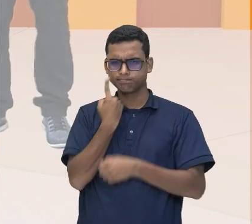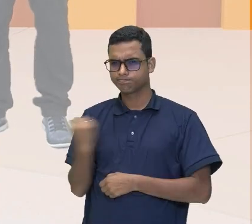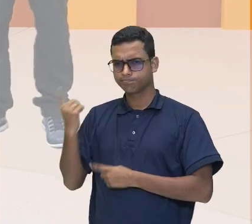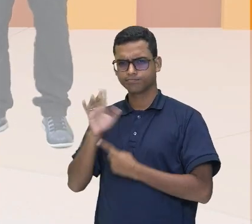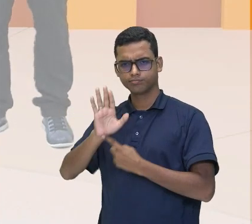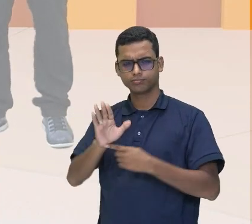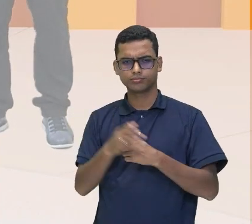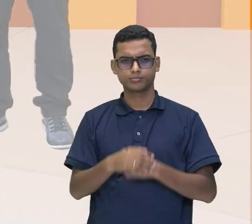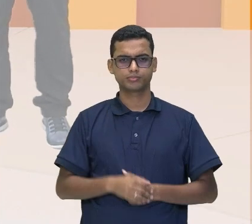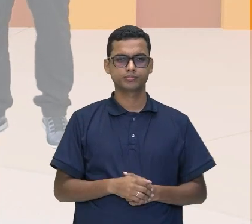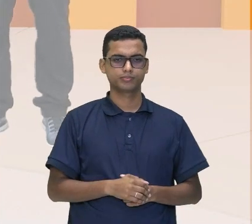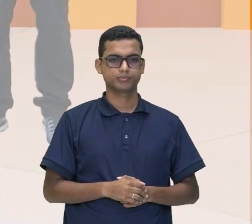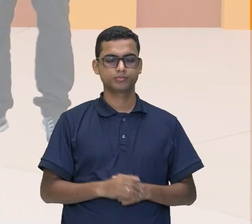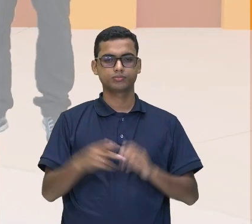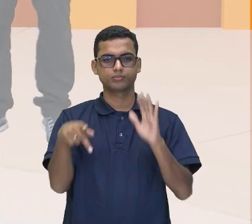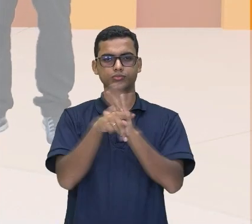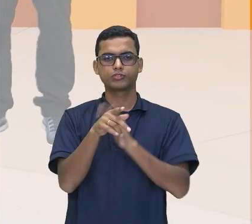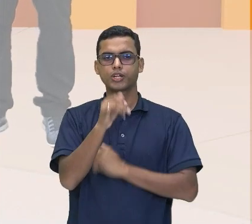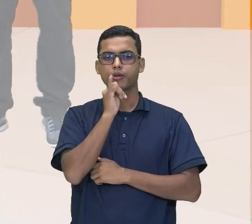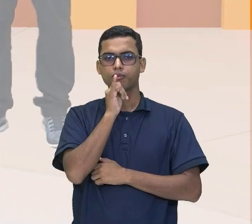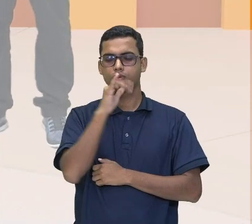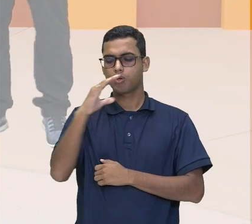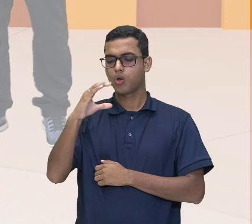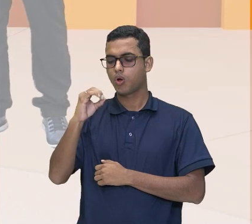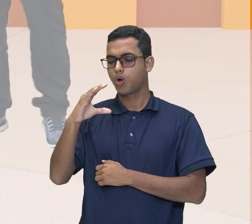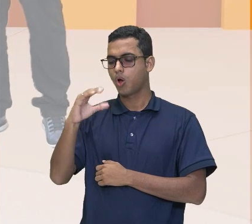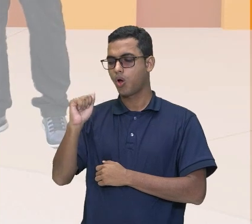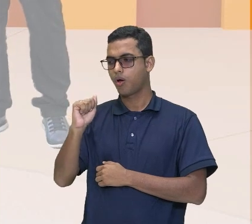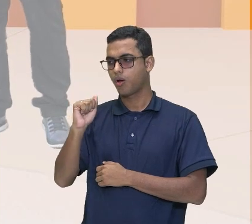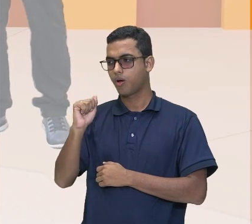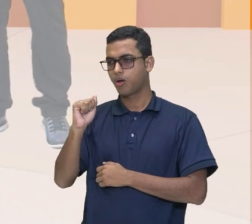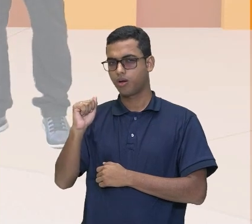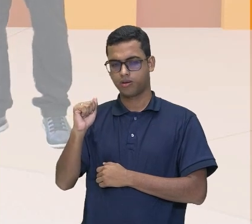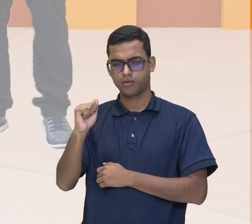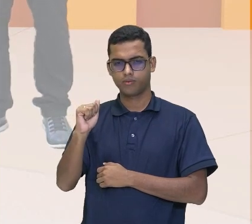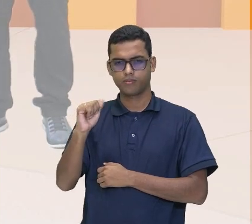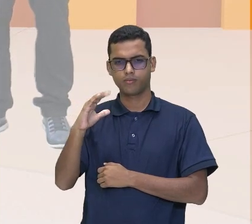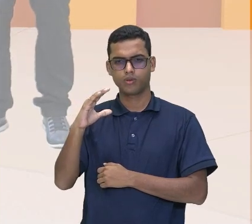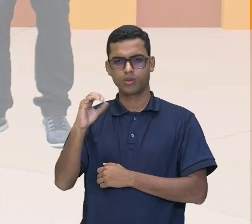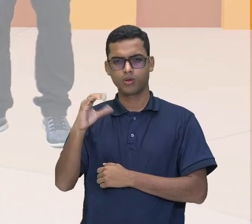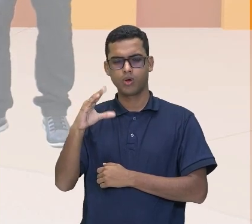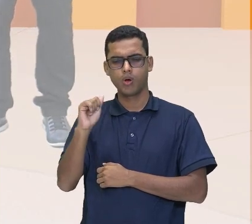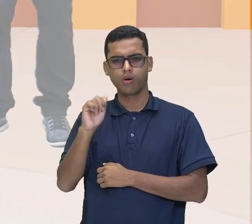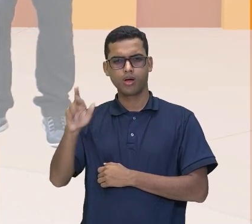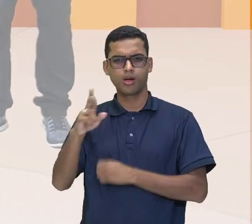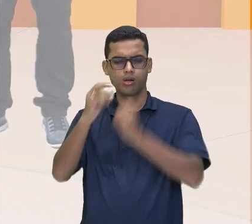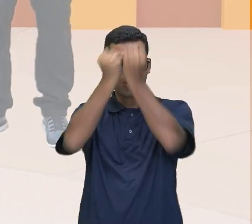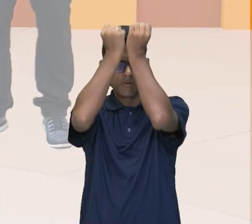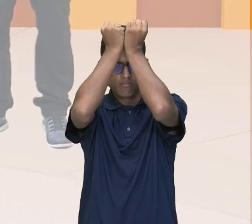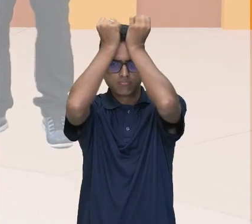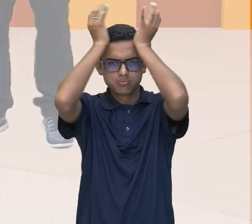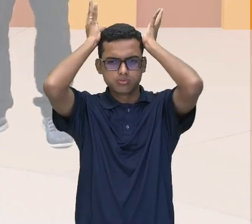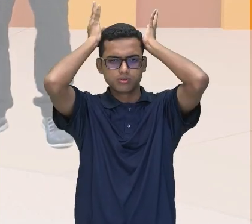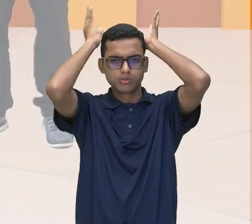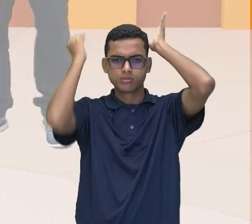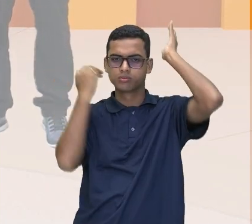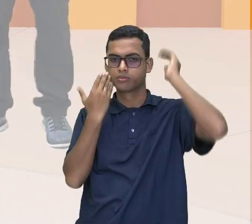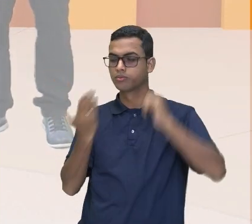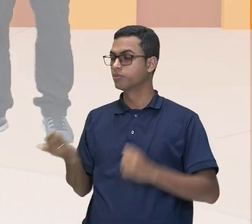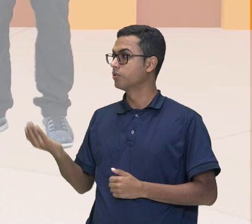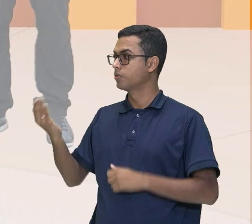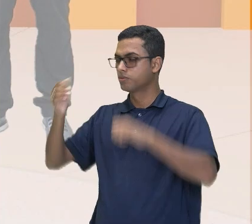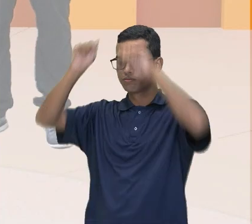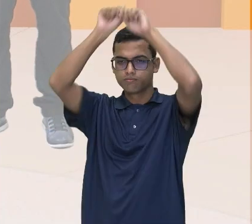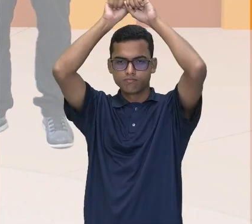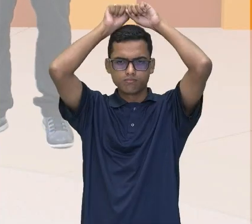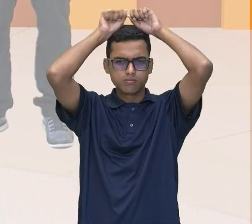um cocá. Vamos ver aqui um cocá. Ó. Olha aqui com a beleza. Existem vários tipos, formas, né? Nós estamos vendo 2